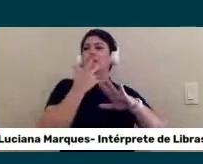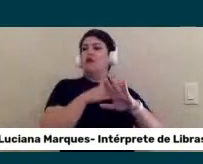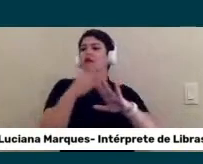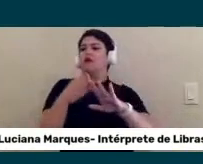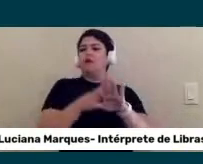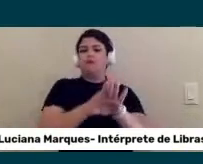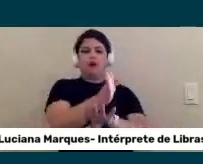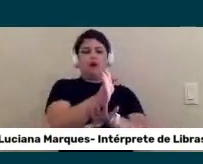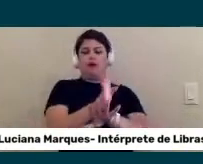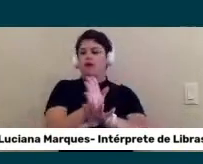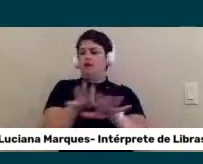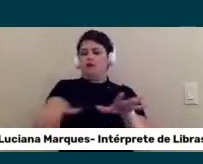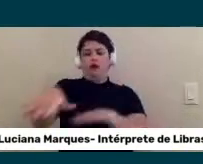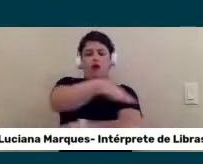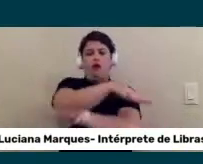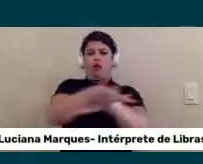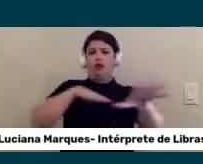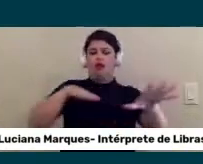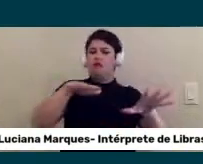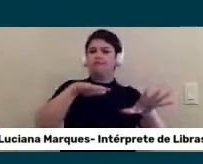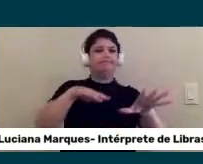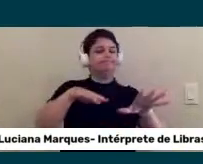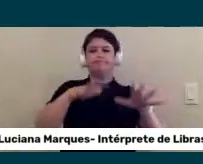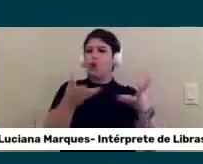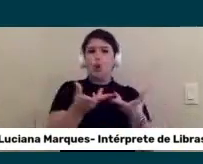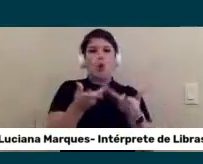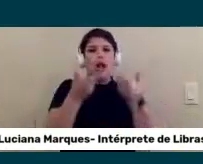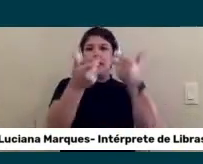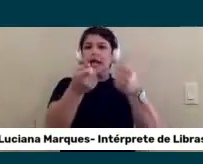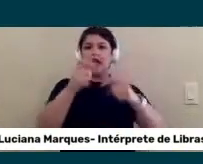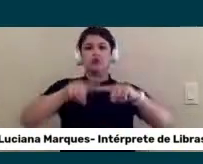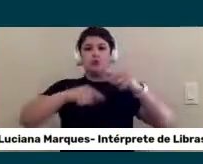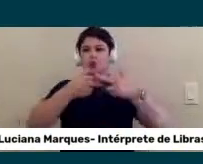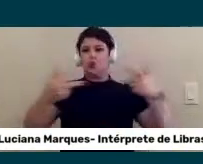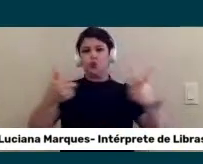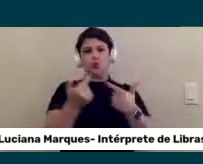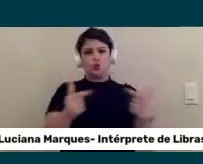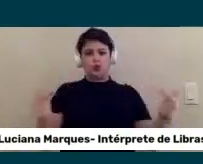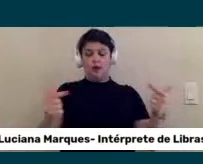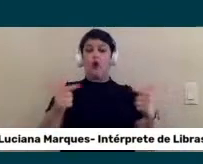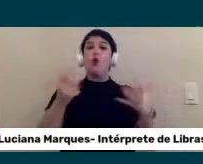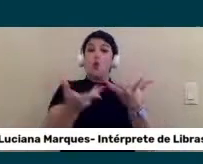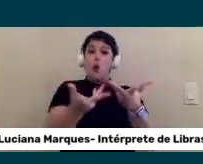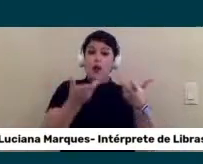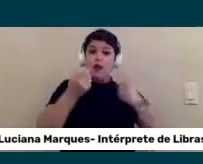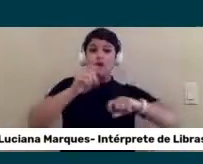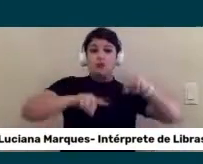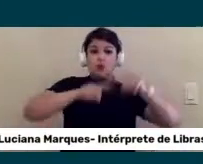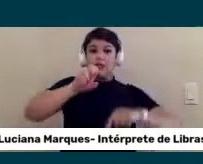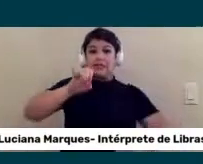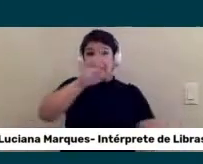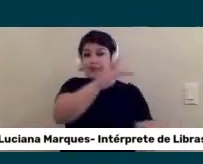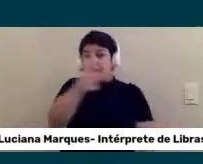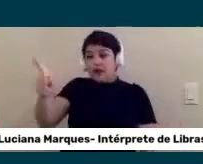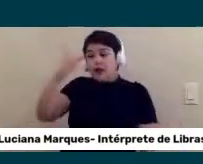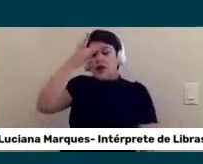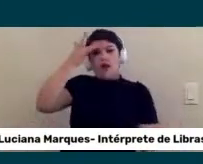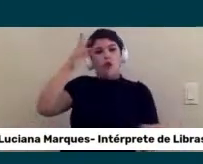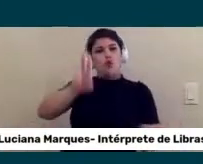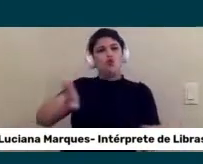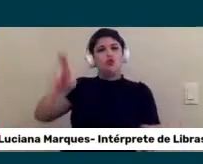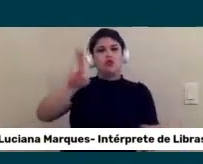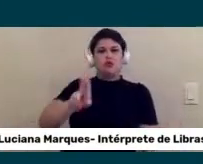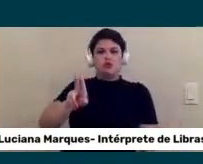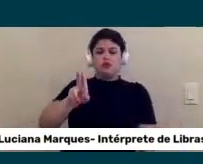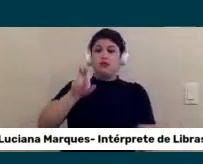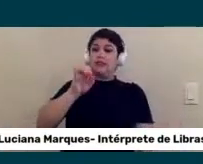alguém para provar isso. Isso não garante a qualidade do produto. O que garante a qualidade do produto é se as pessoas estão usando. E se ele está entregando um resultado de